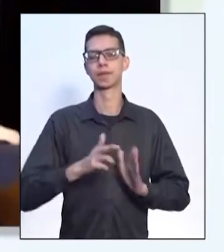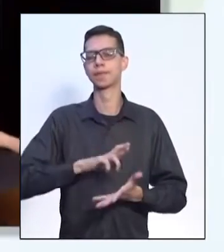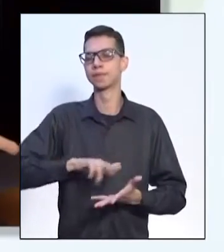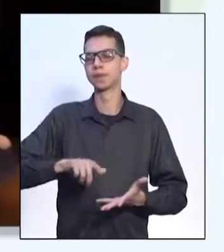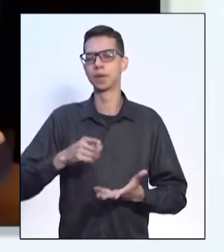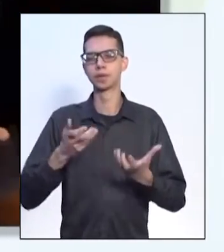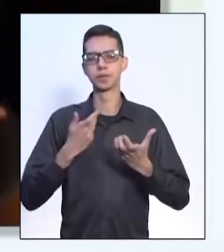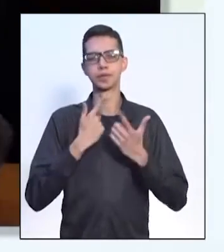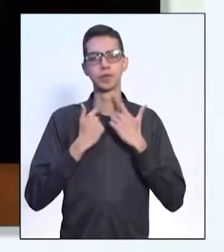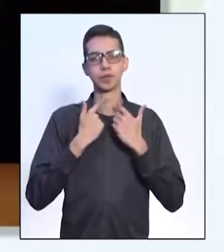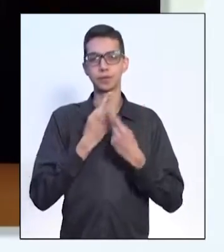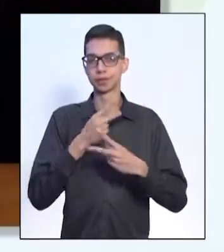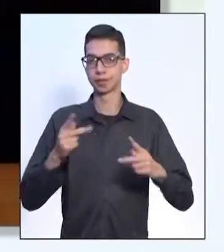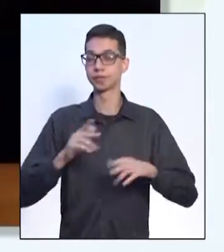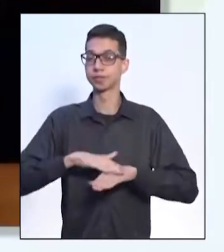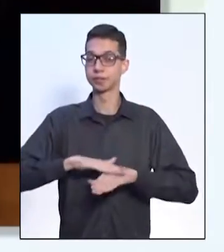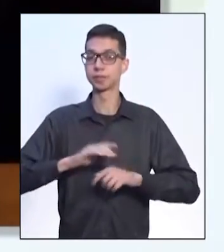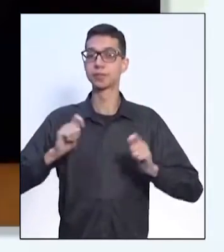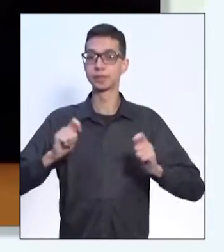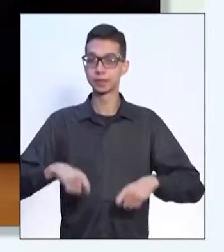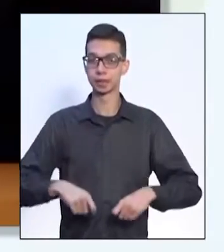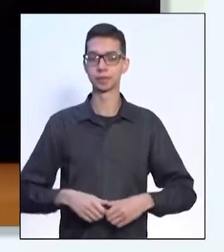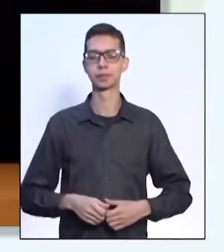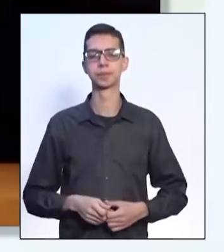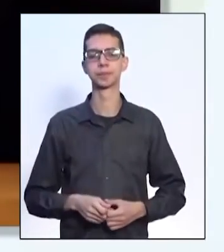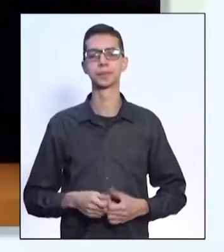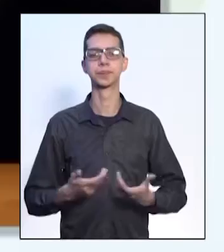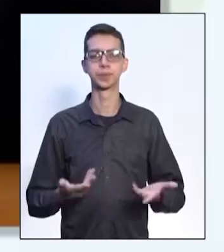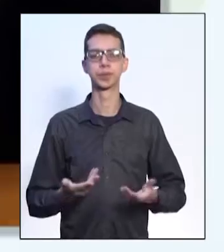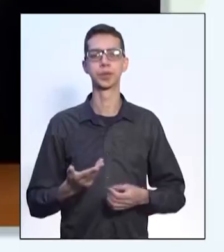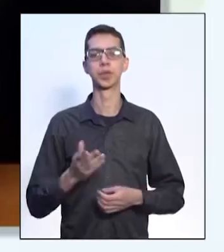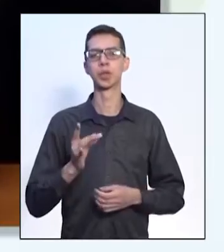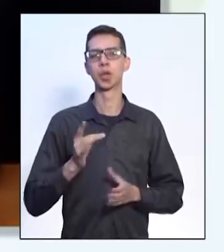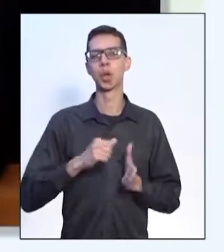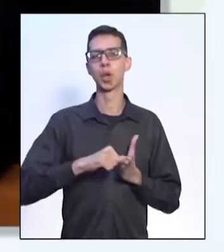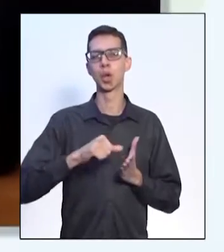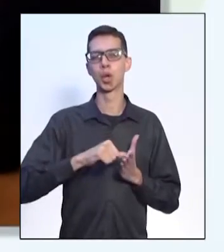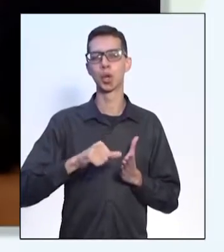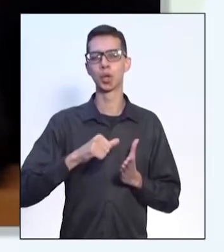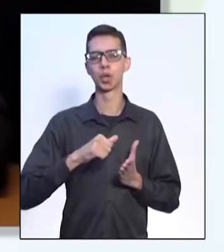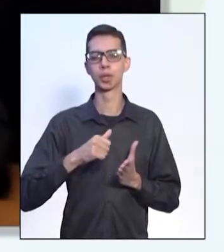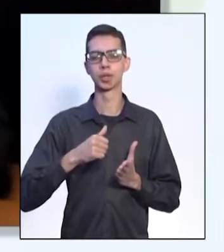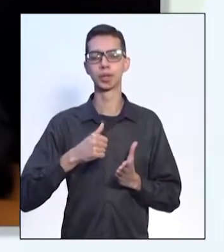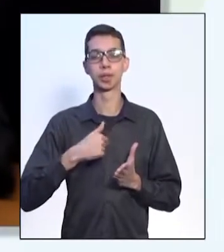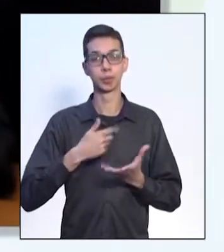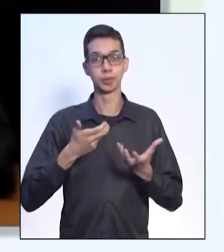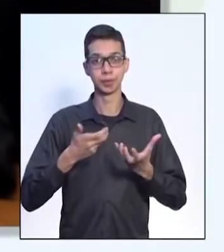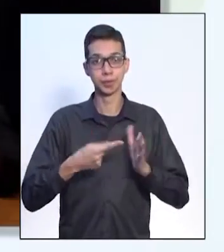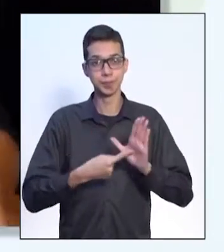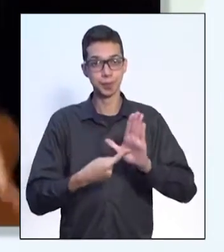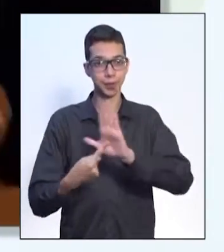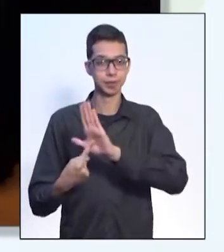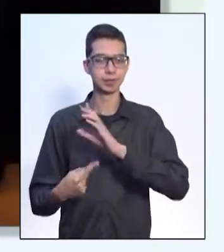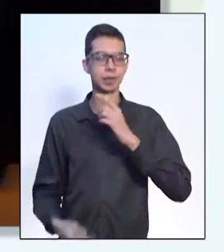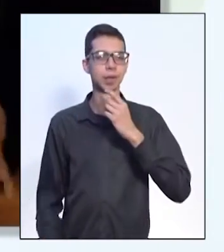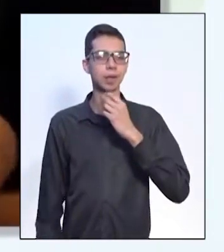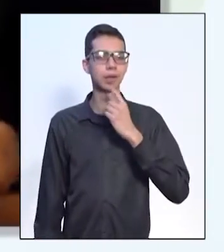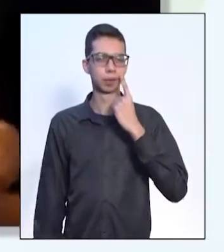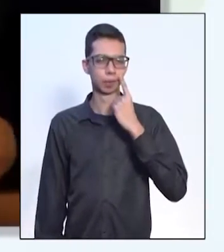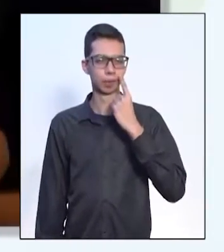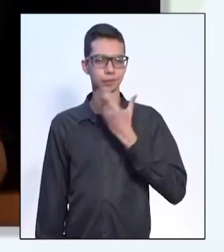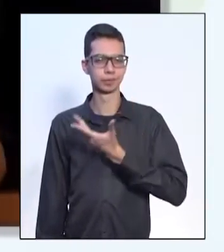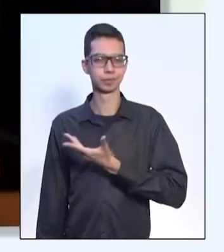Então, eu vou passar uma cola. Ah, eu não queria estragar e já mostrar para vocês, mas acho que eu vou... Deixa eu ver.